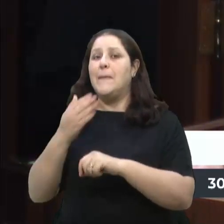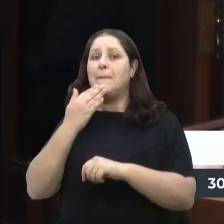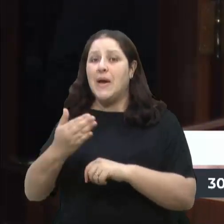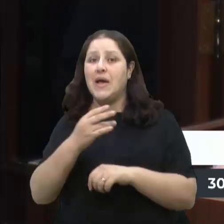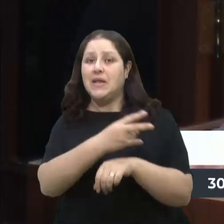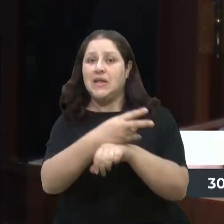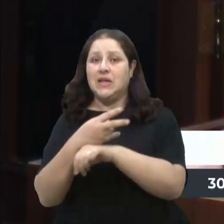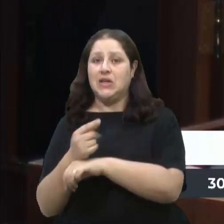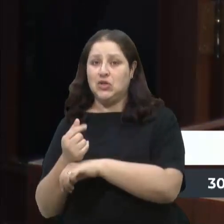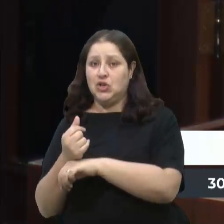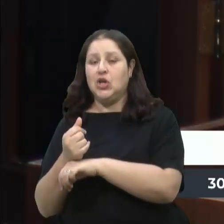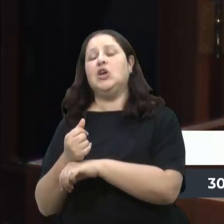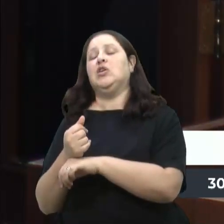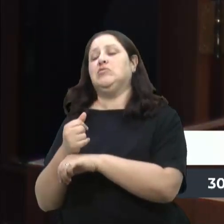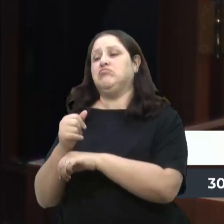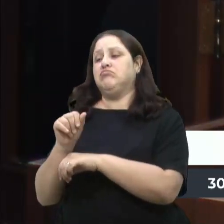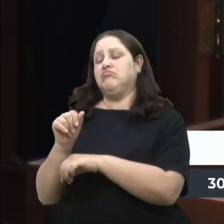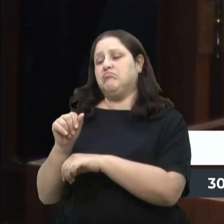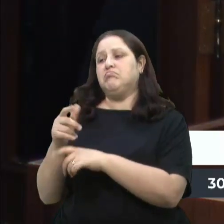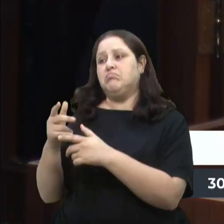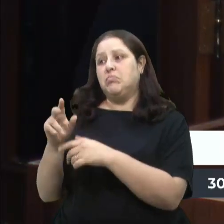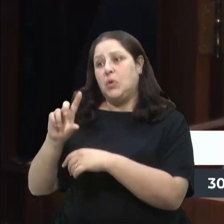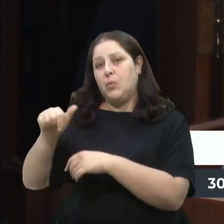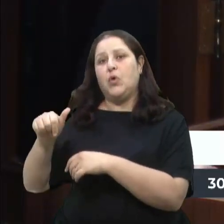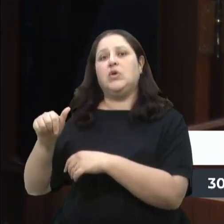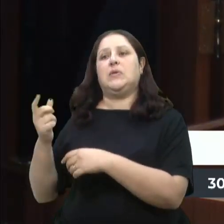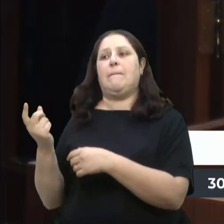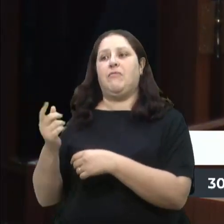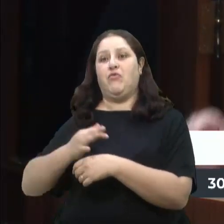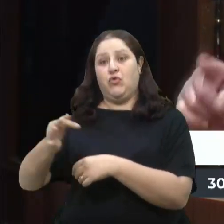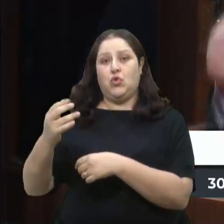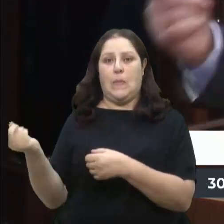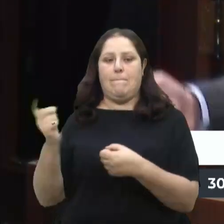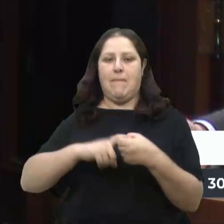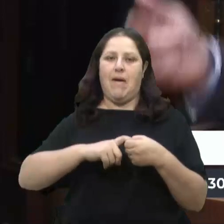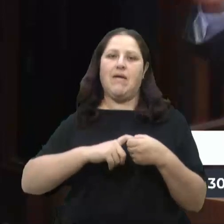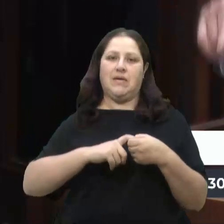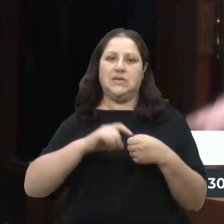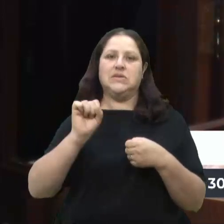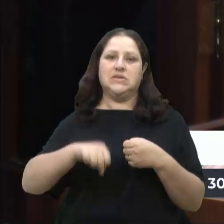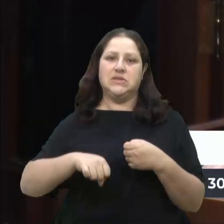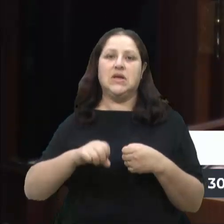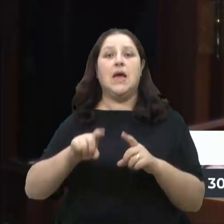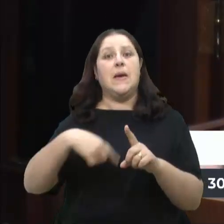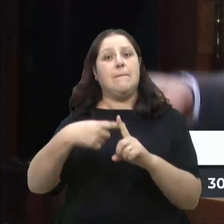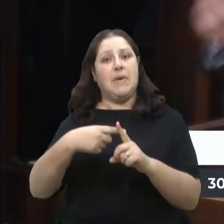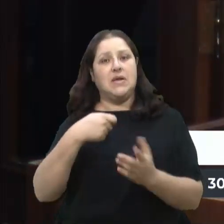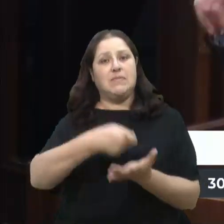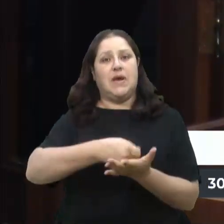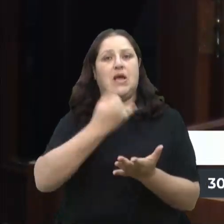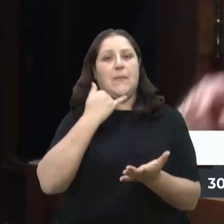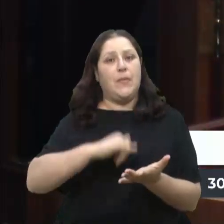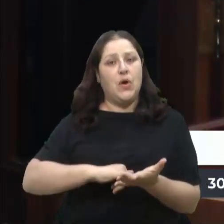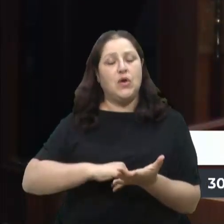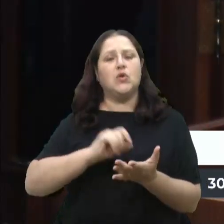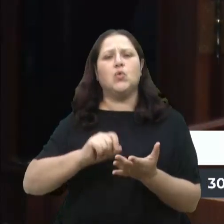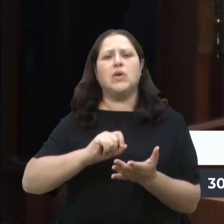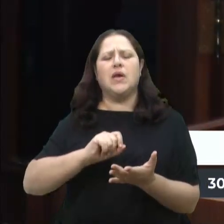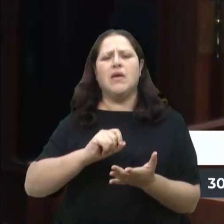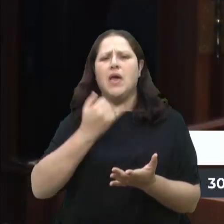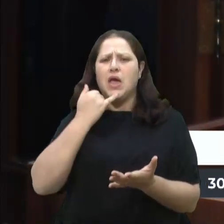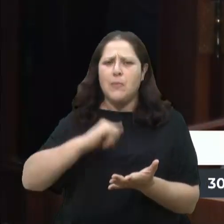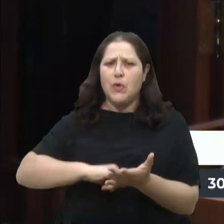financiamento, mas ele paga o financiamento. Ele paga. Além de pagar os impostos que pagam os nossos